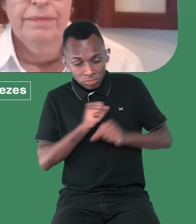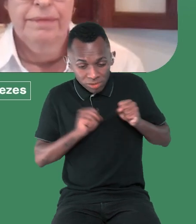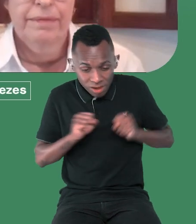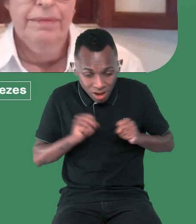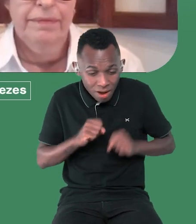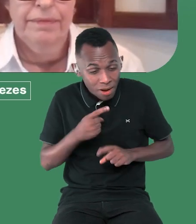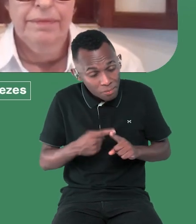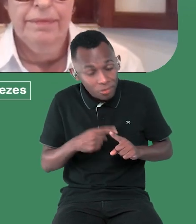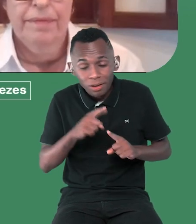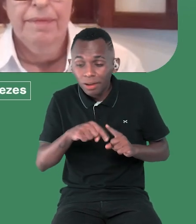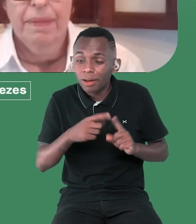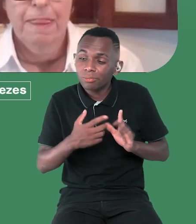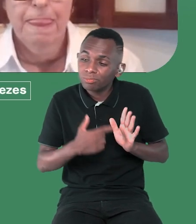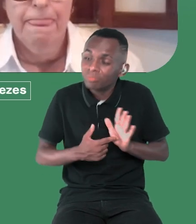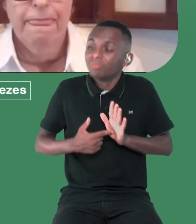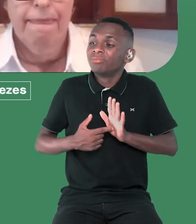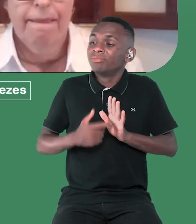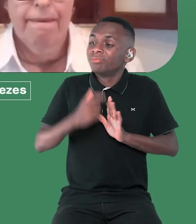realmente apaixonante.